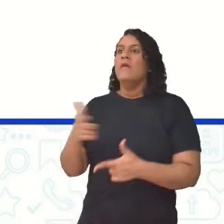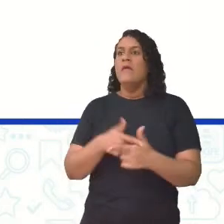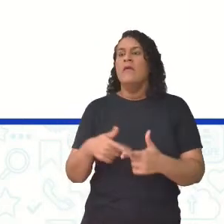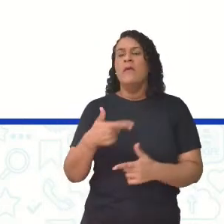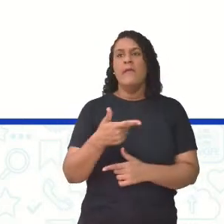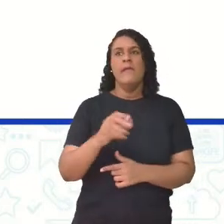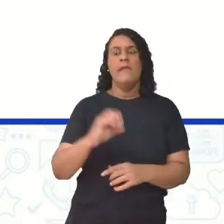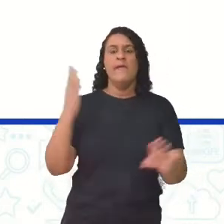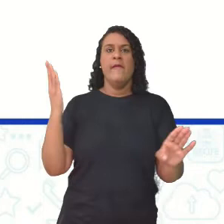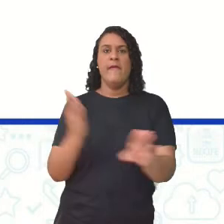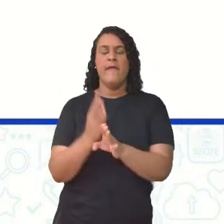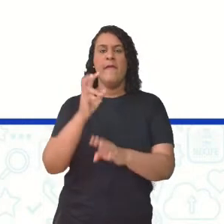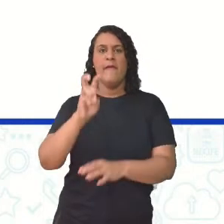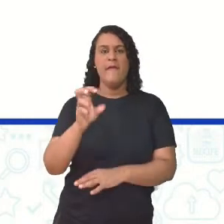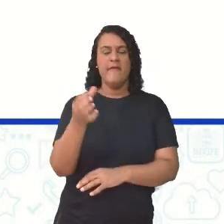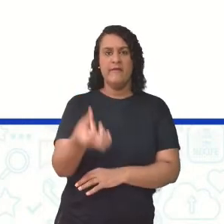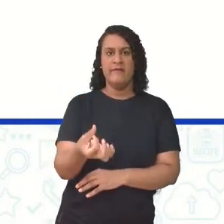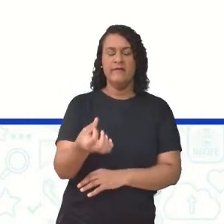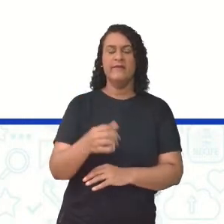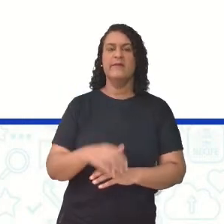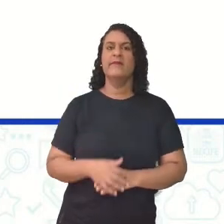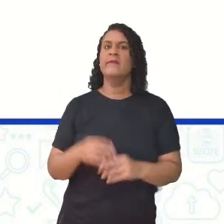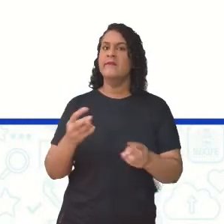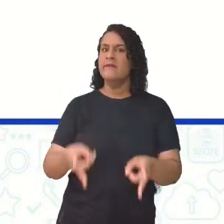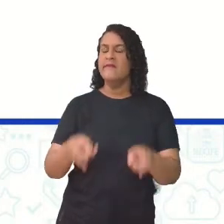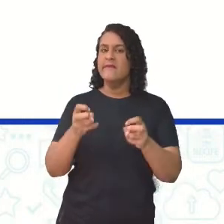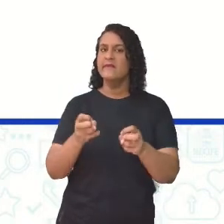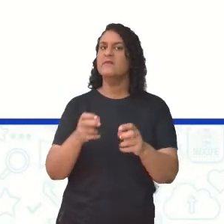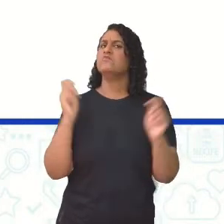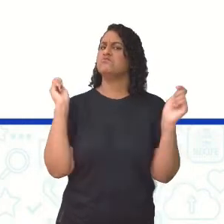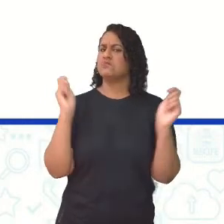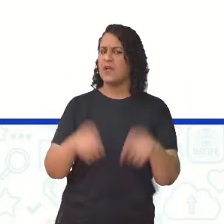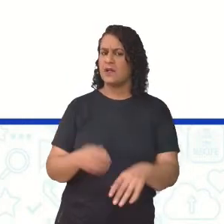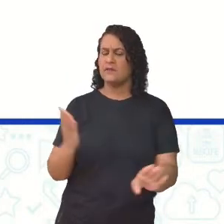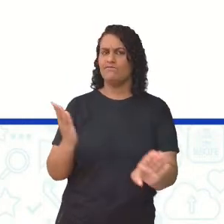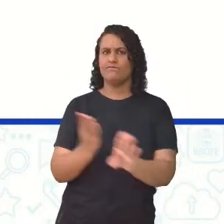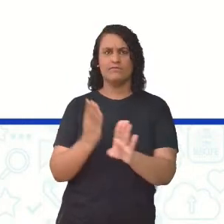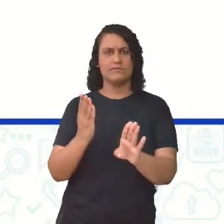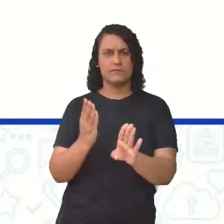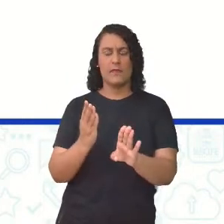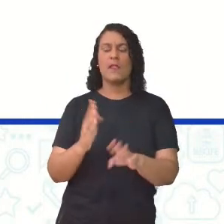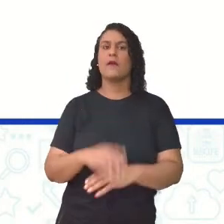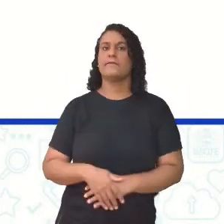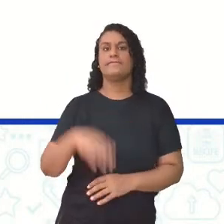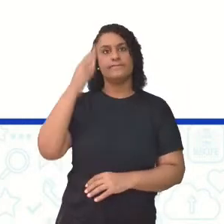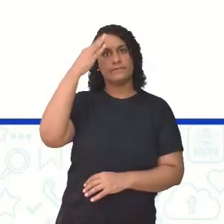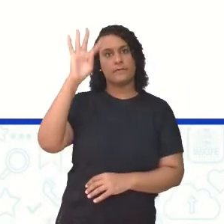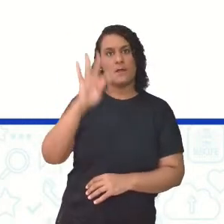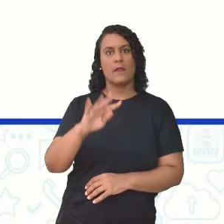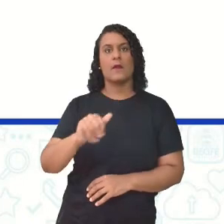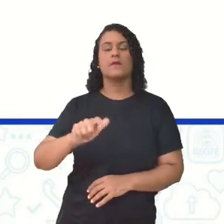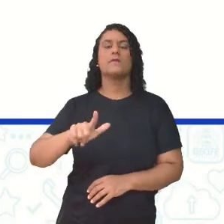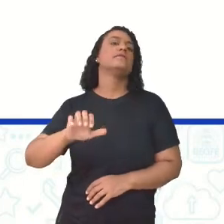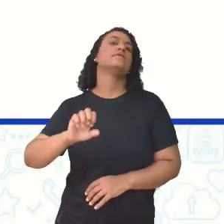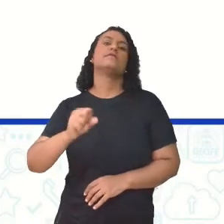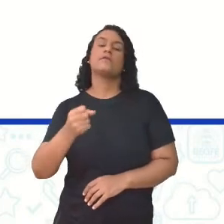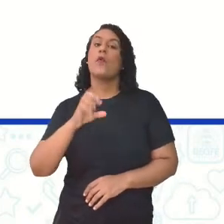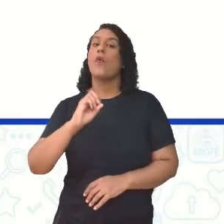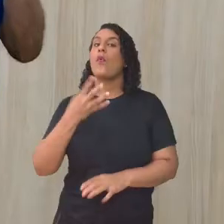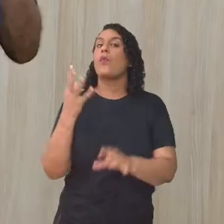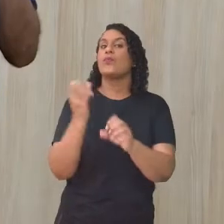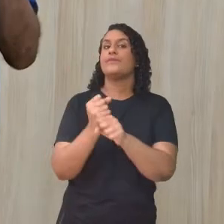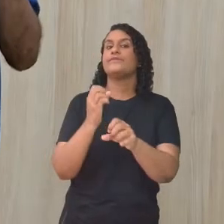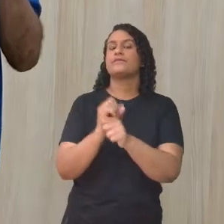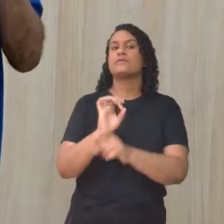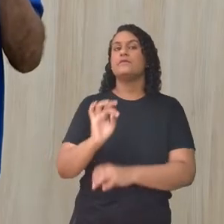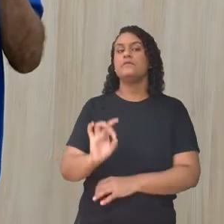56. Então, observem que dá para descobrir tranquilamente o teorema de Tales, ou quando o cálculo é para descobrir só